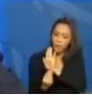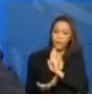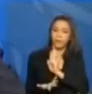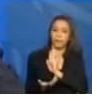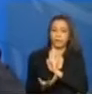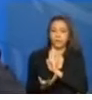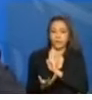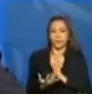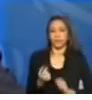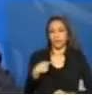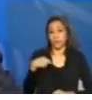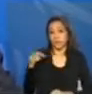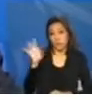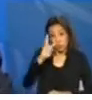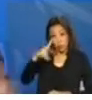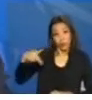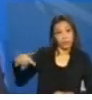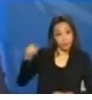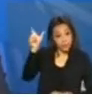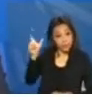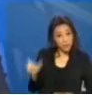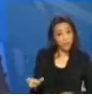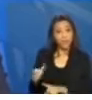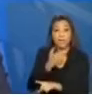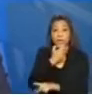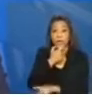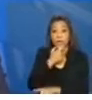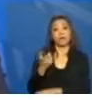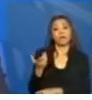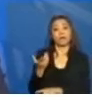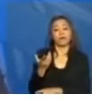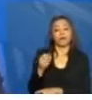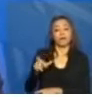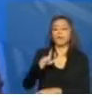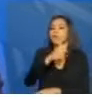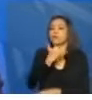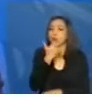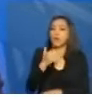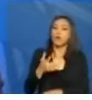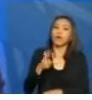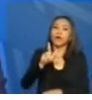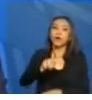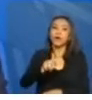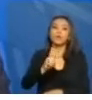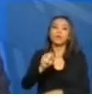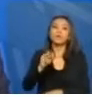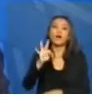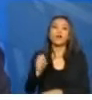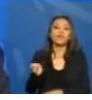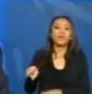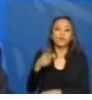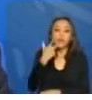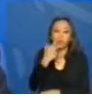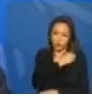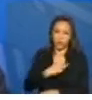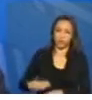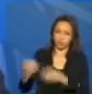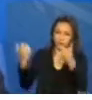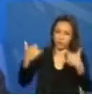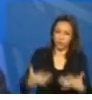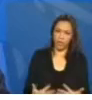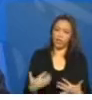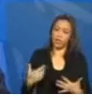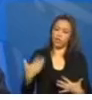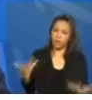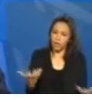o presidente Gustavo Canuto vai falar logo a seguir, mas eu queria deixar isso muito claramente pontuado, do